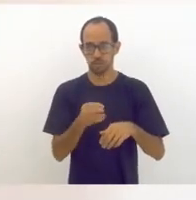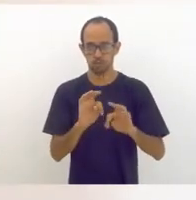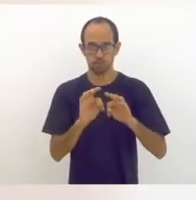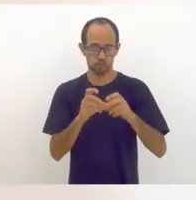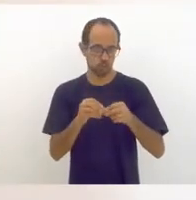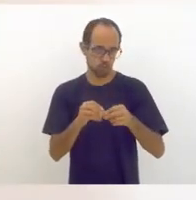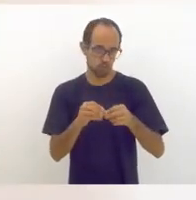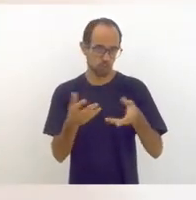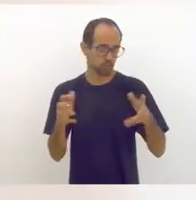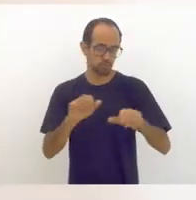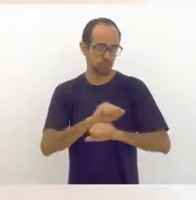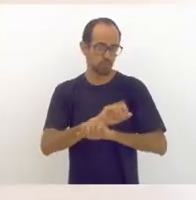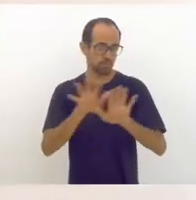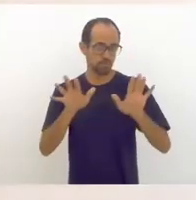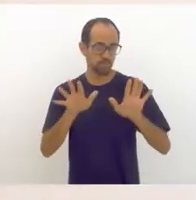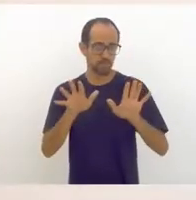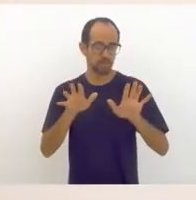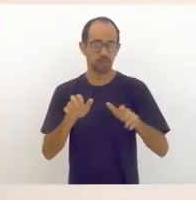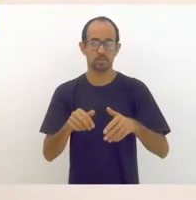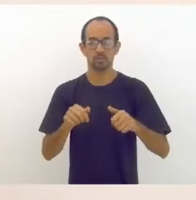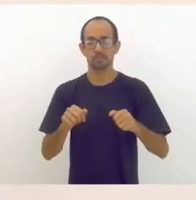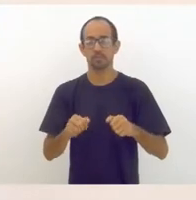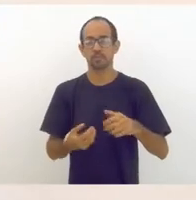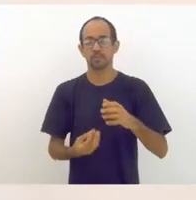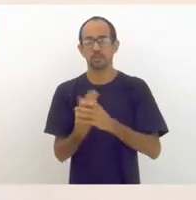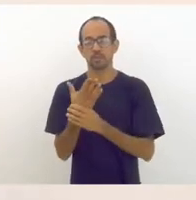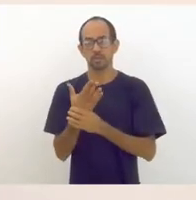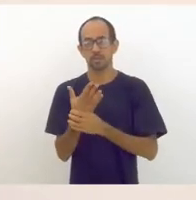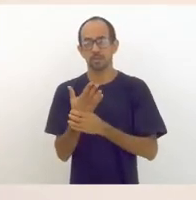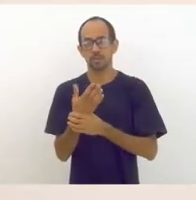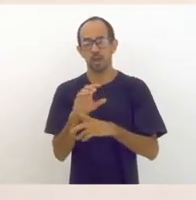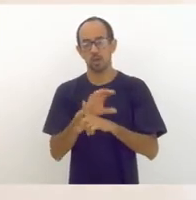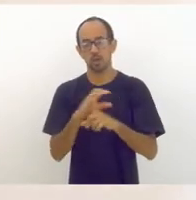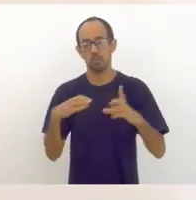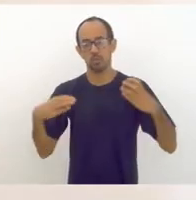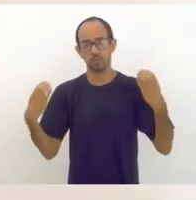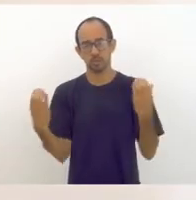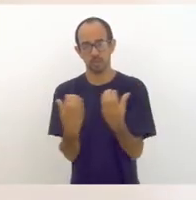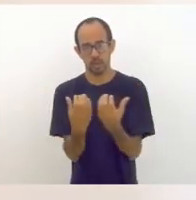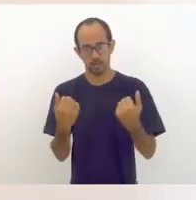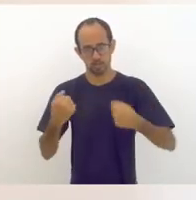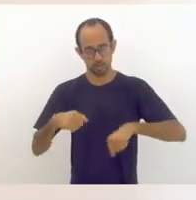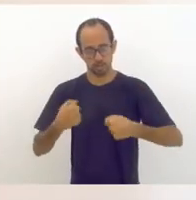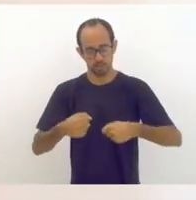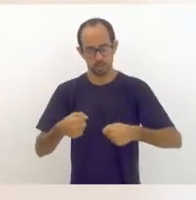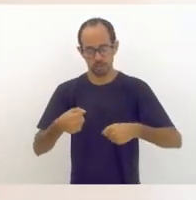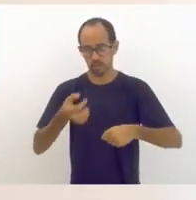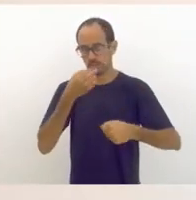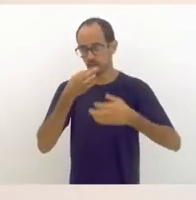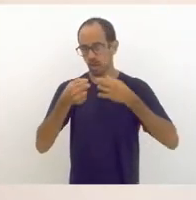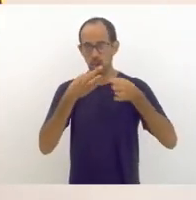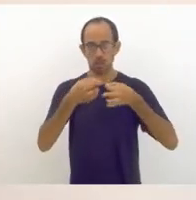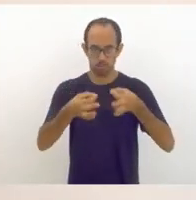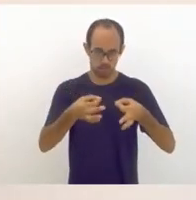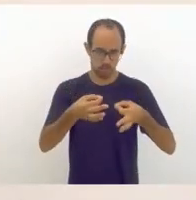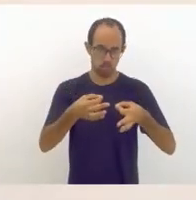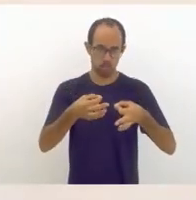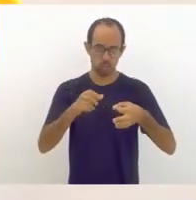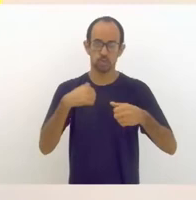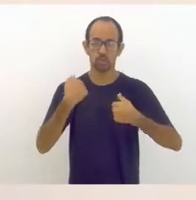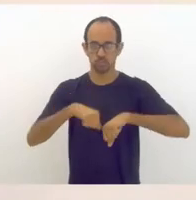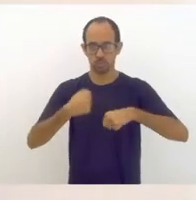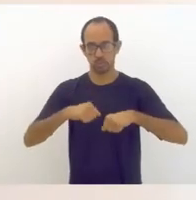brilhantemente negociando. Laços afetivos, a comunidade tem que ser ouvida. Nós podíamos explorar mais o ecoturismo,